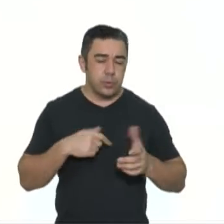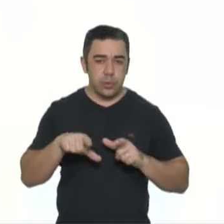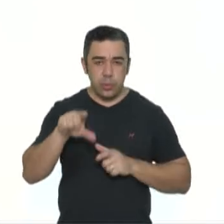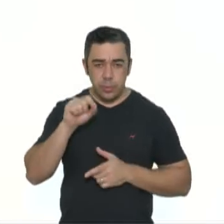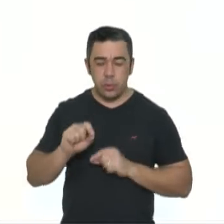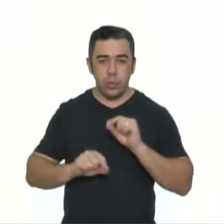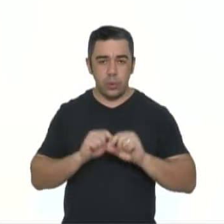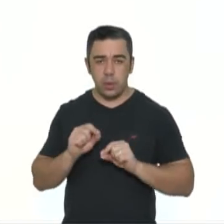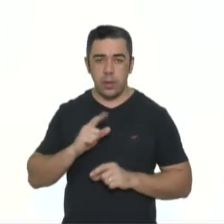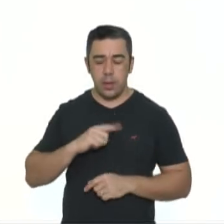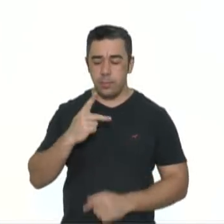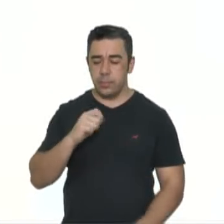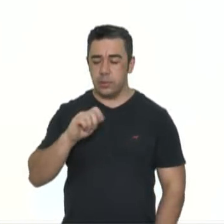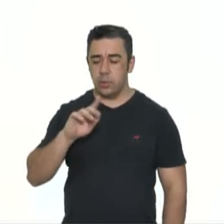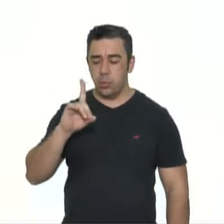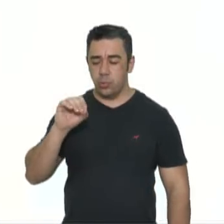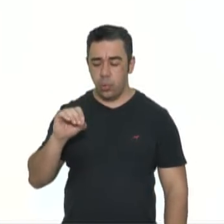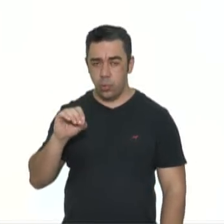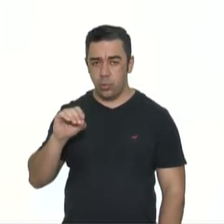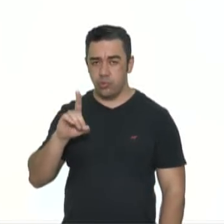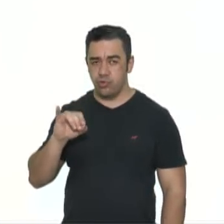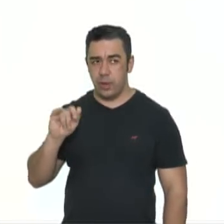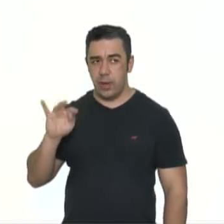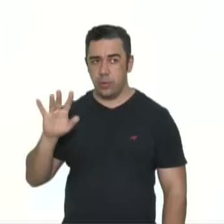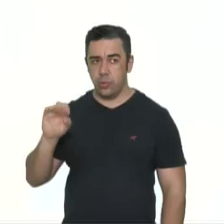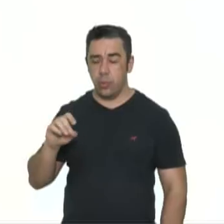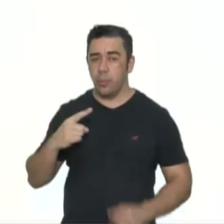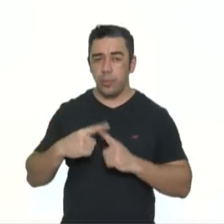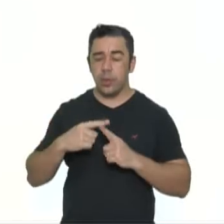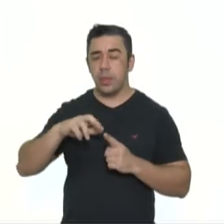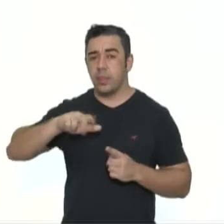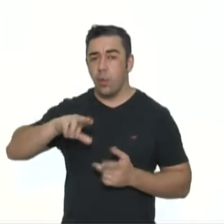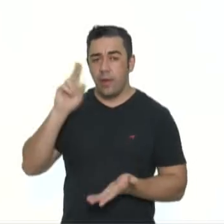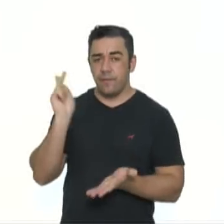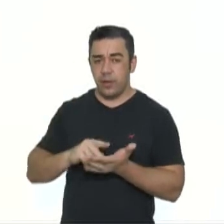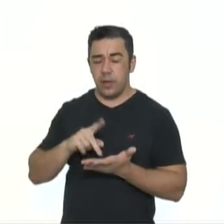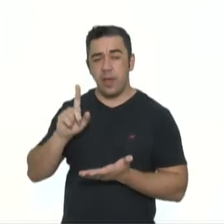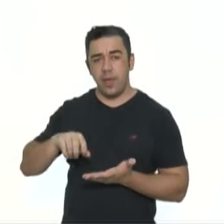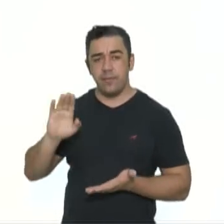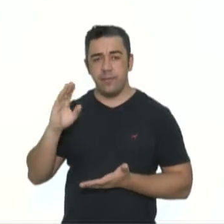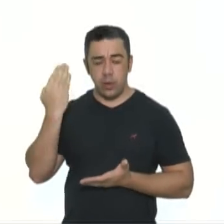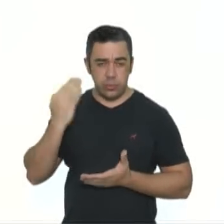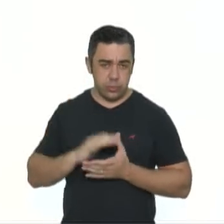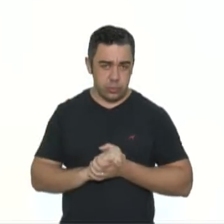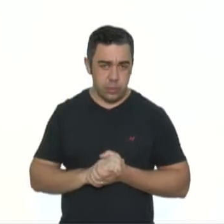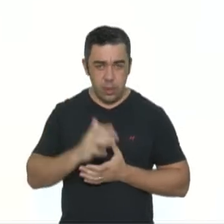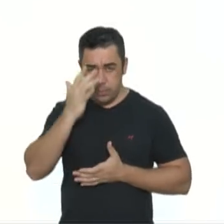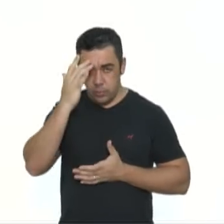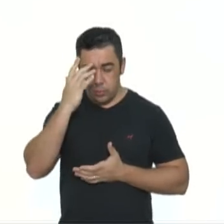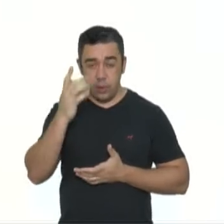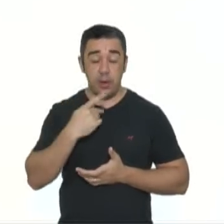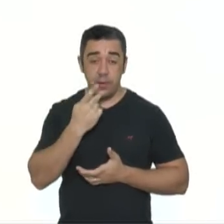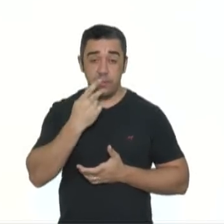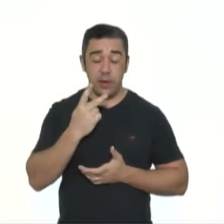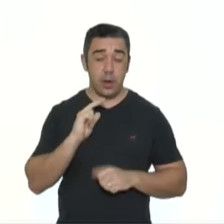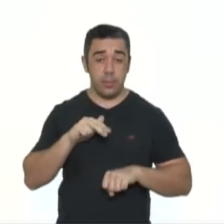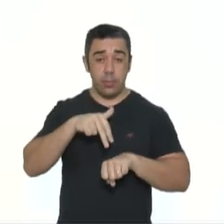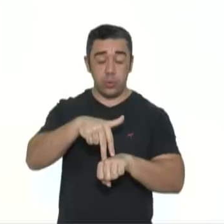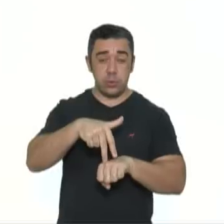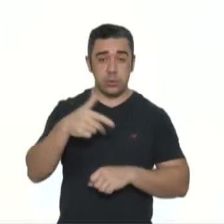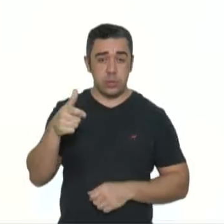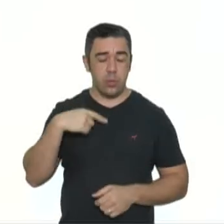pela denominação pseudodialeto, porque não é um dialeto verdadeiro, é um dialeto falso. O entrevistado aponta seu